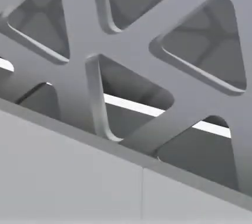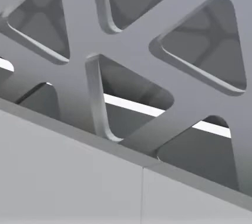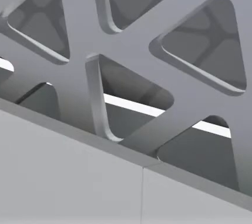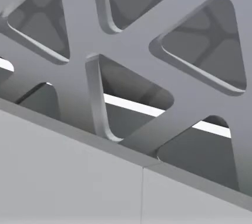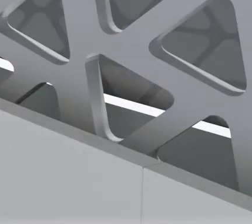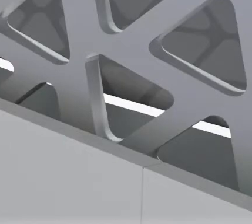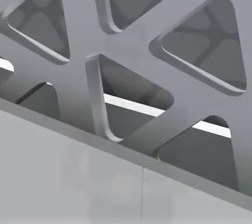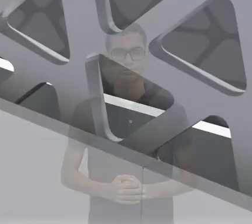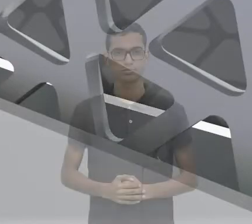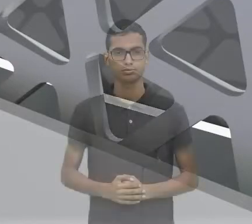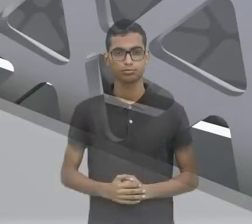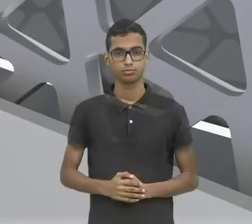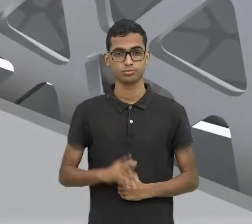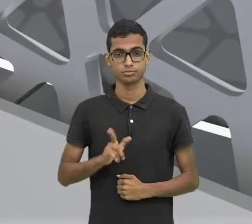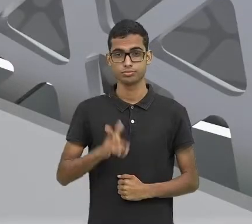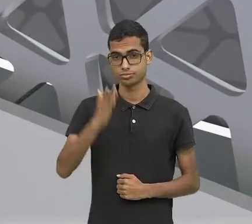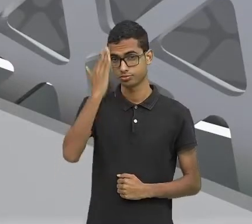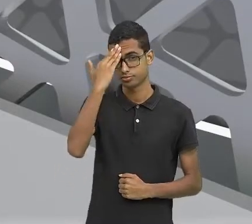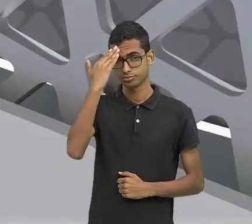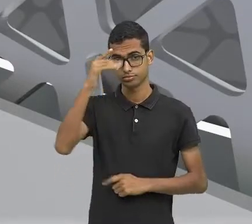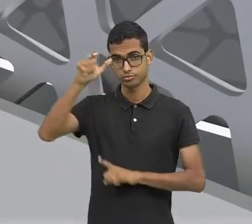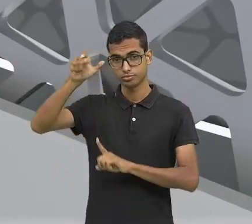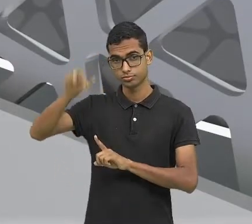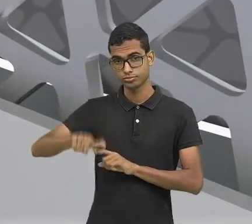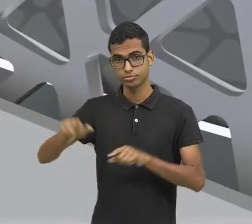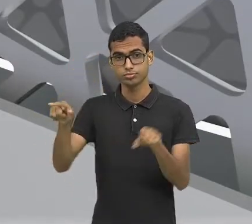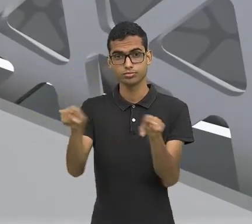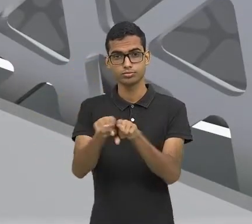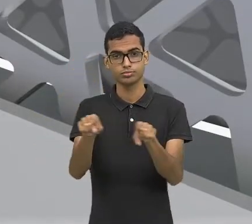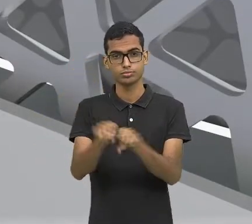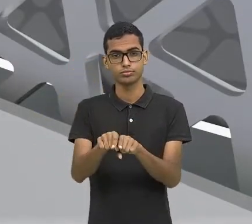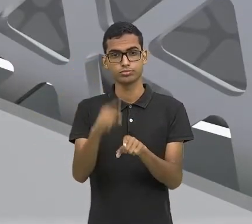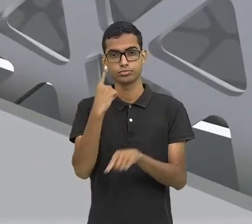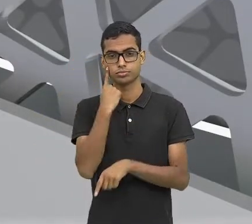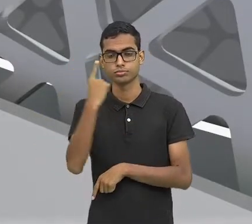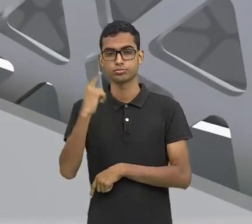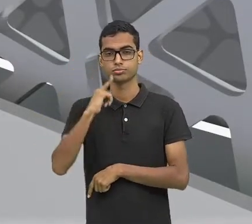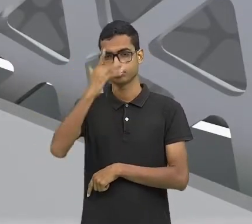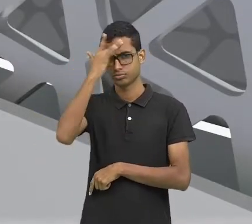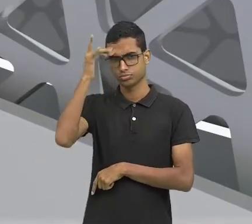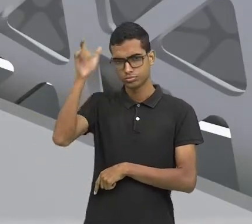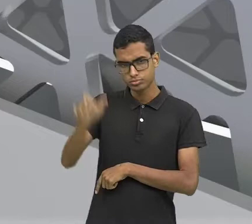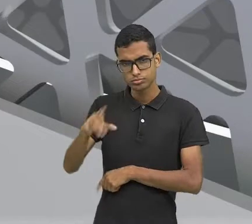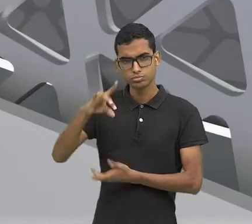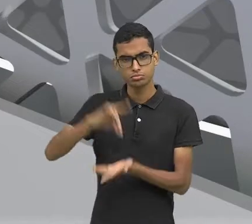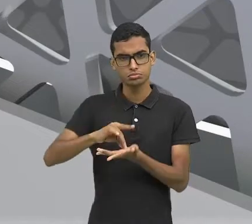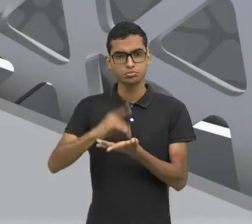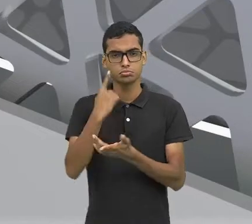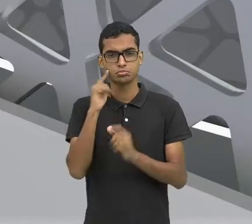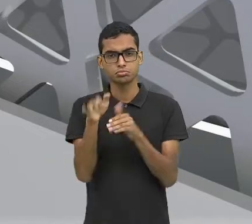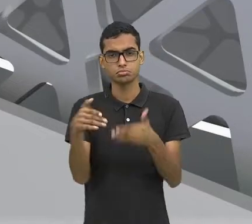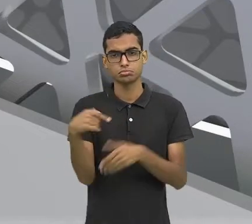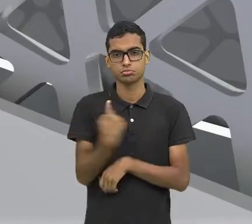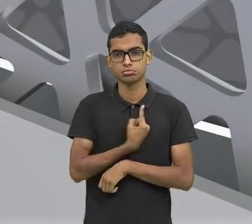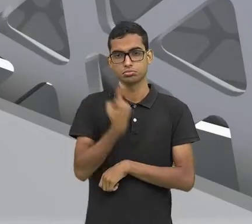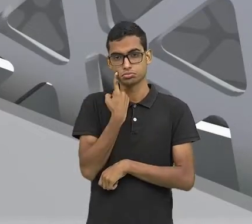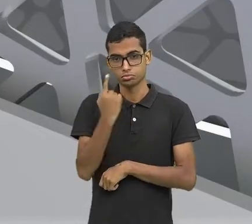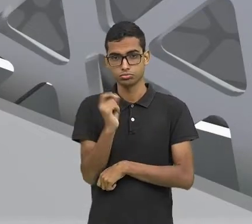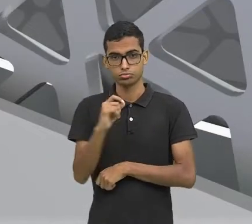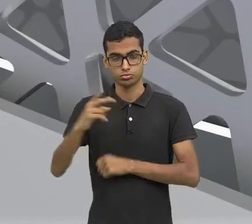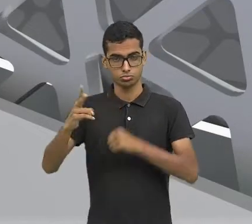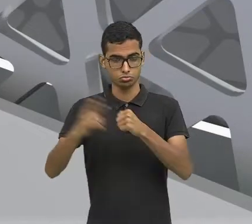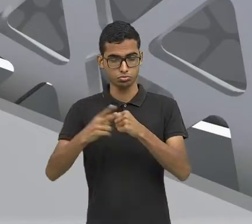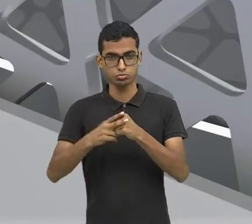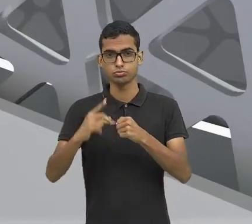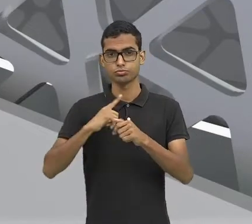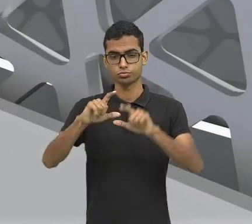Já sabemos que o sujeito é exatamente o indivíduo, ou ser, o objeto sobre o qual o verbo da